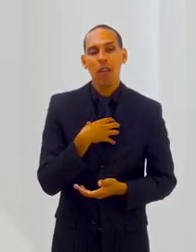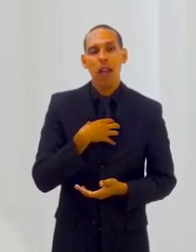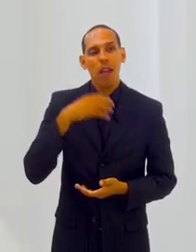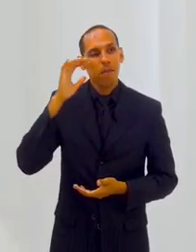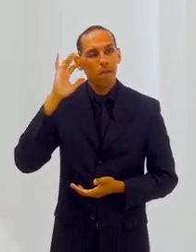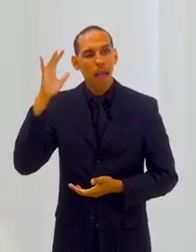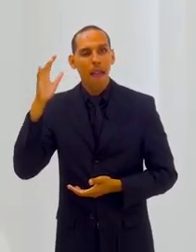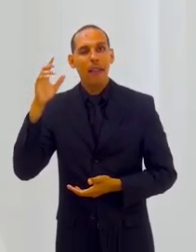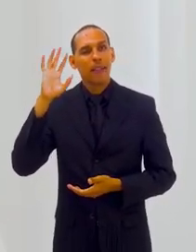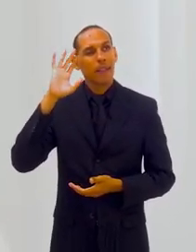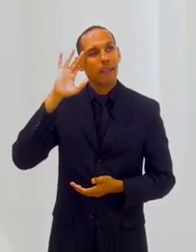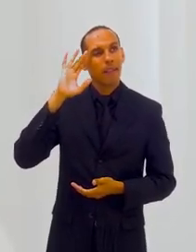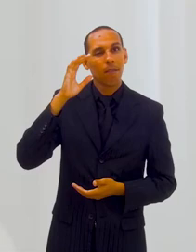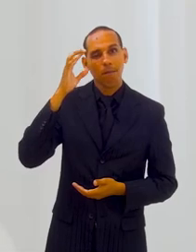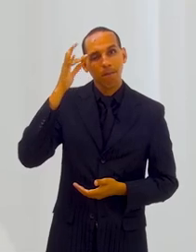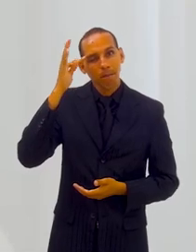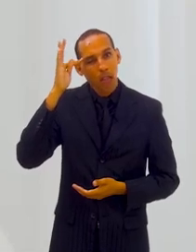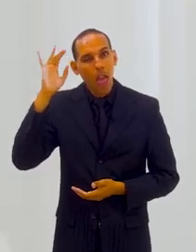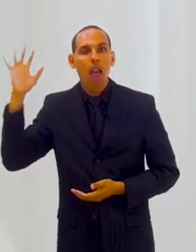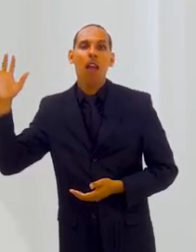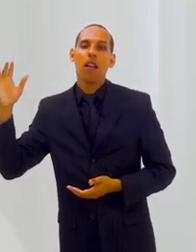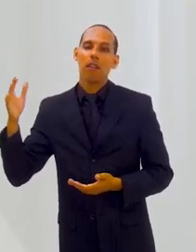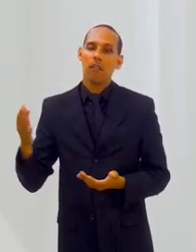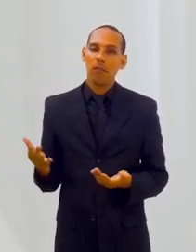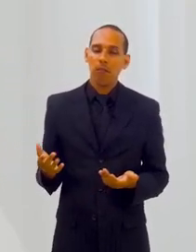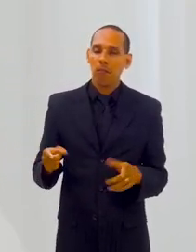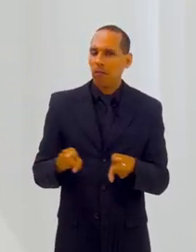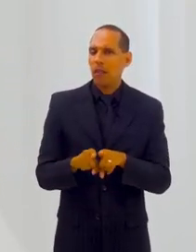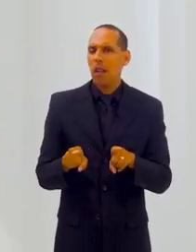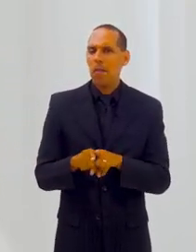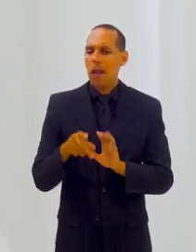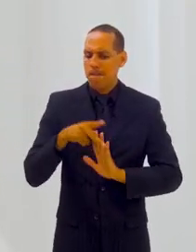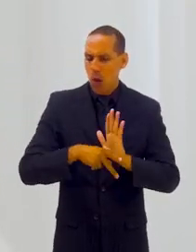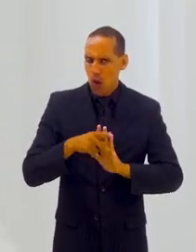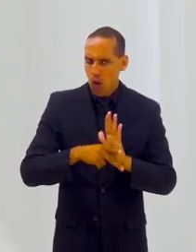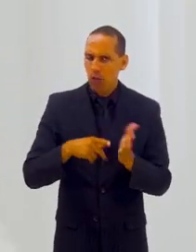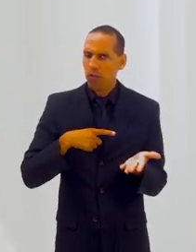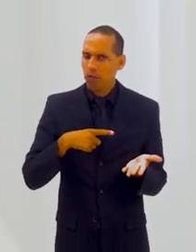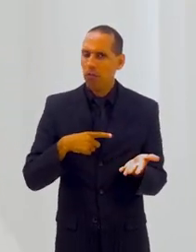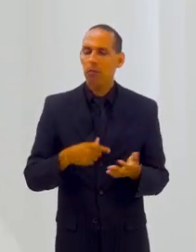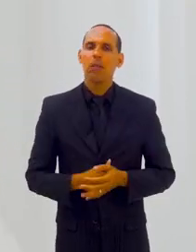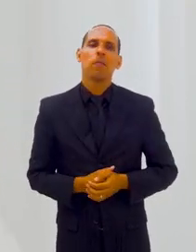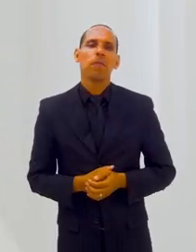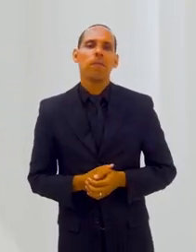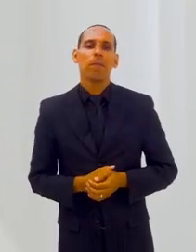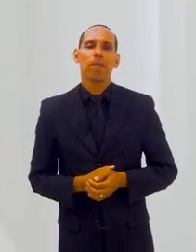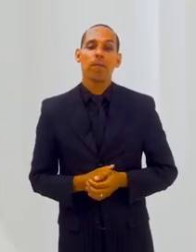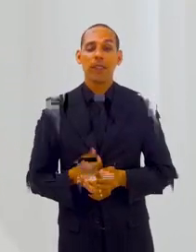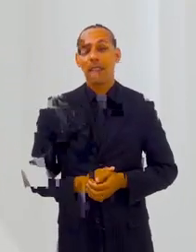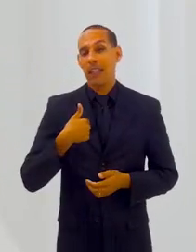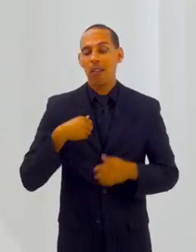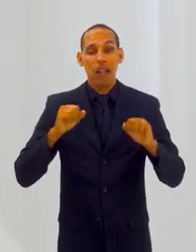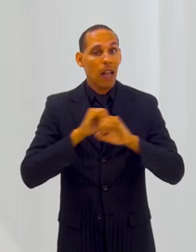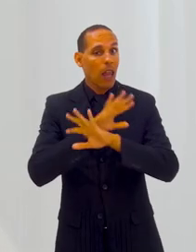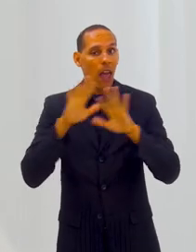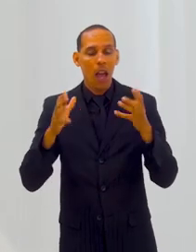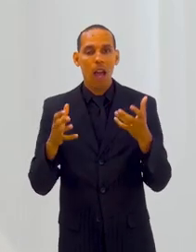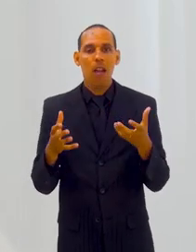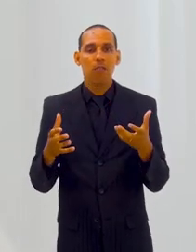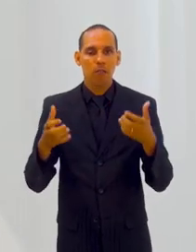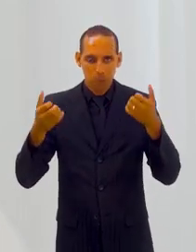suas teses, tem, muitas vezes, até projetos, né? Então, eu quero deixar